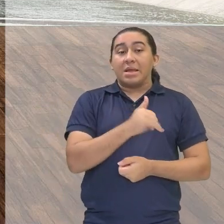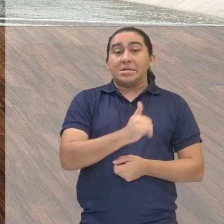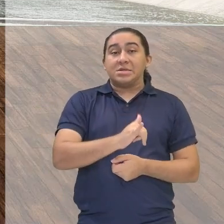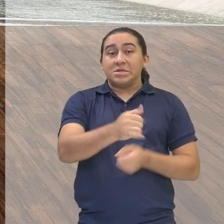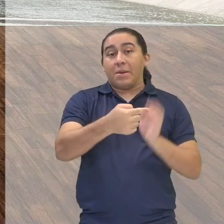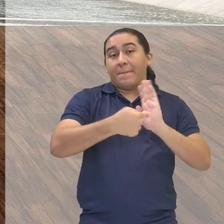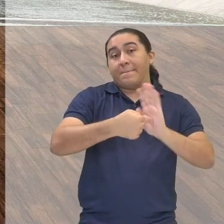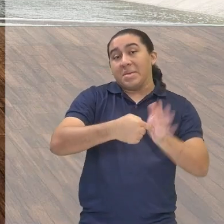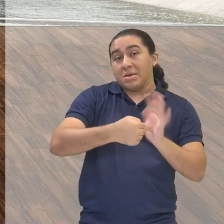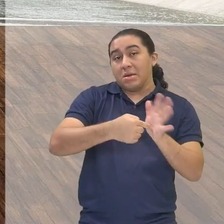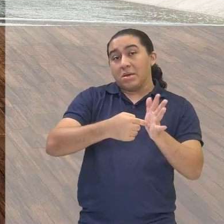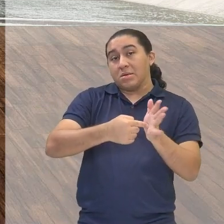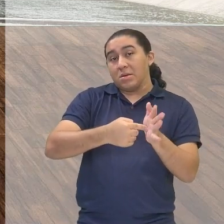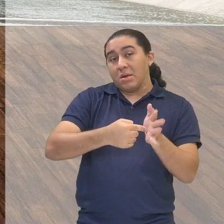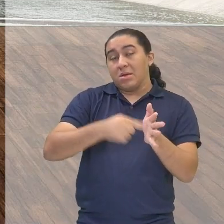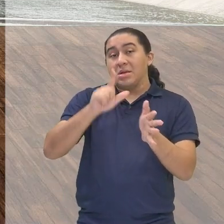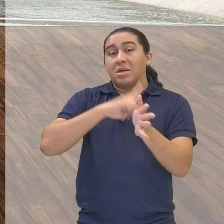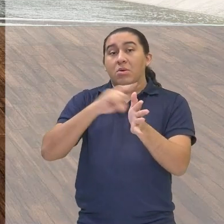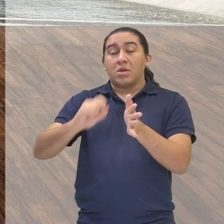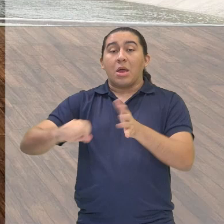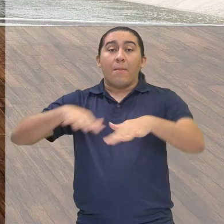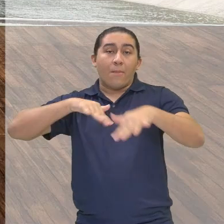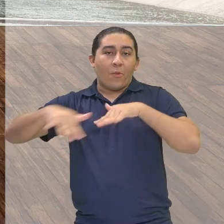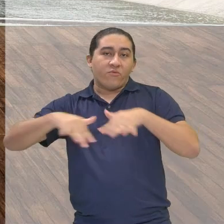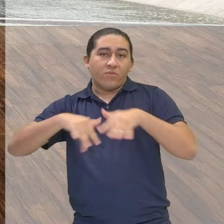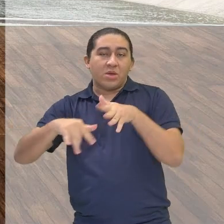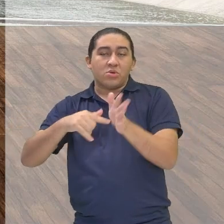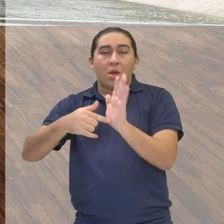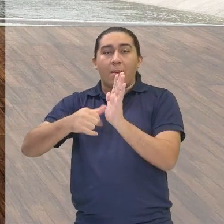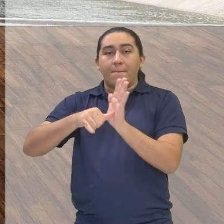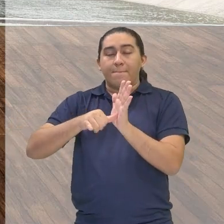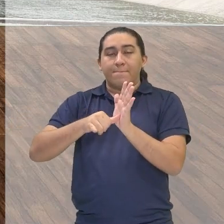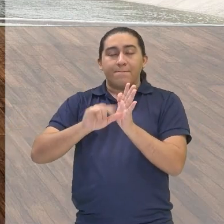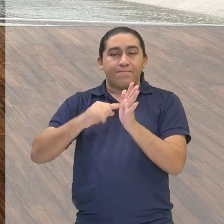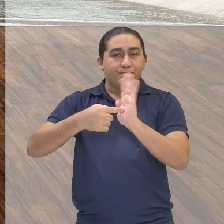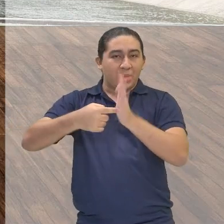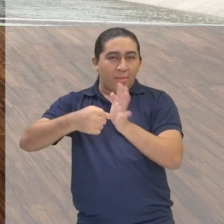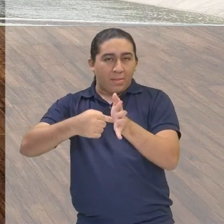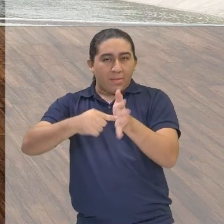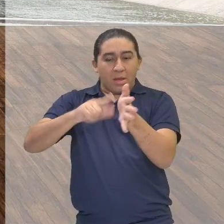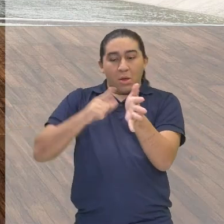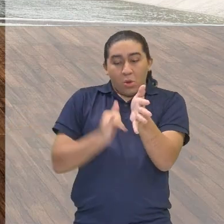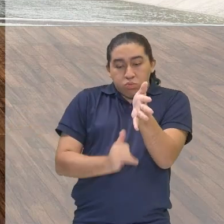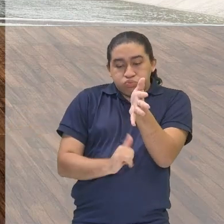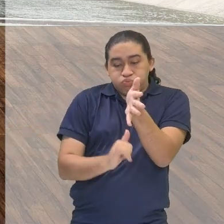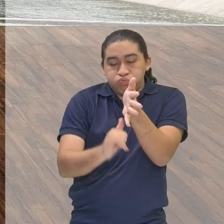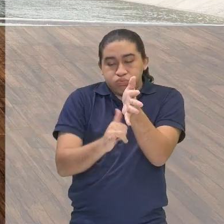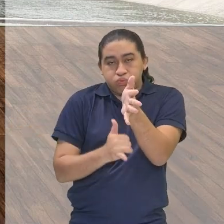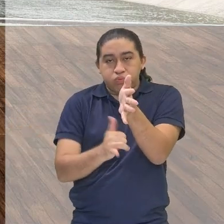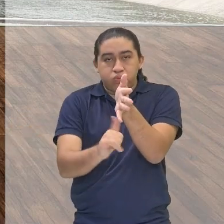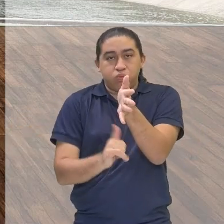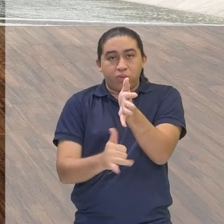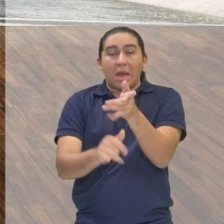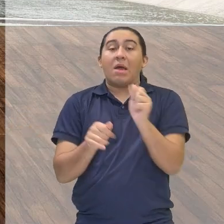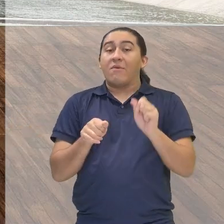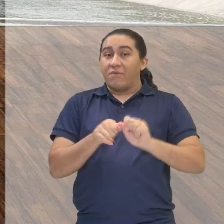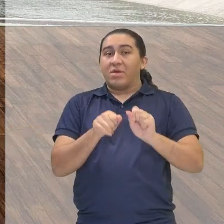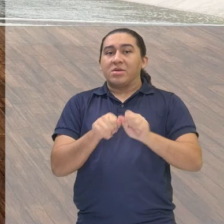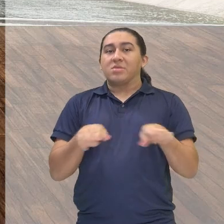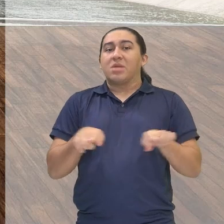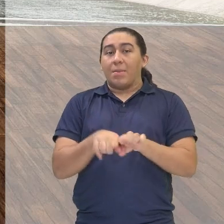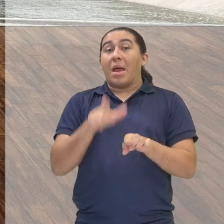mecânica, obtida a partir da diferença de potencial da água, certo? E transformam isso aí